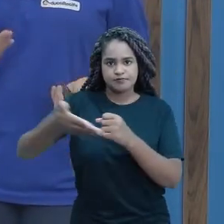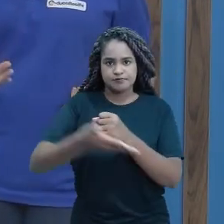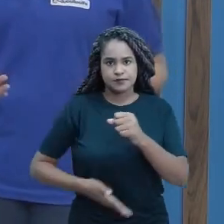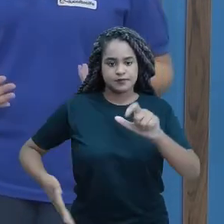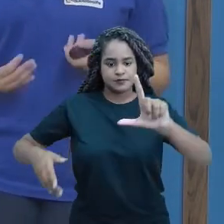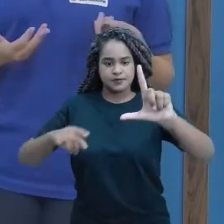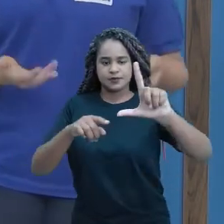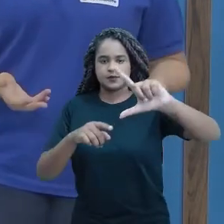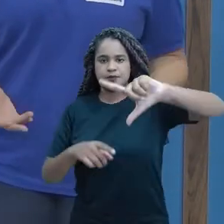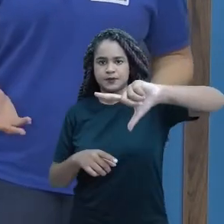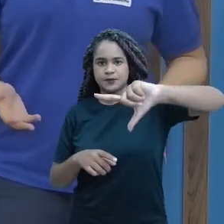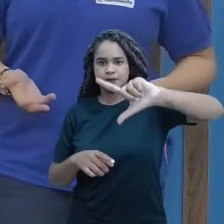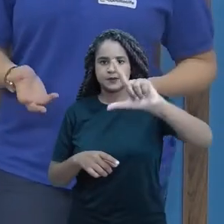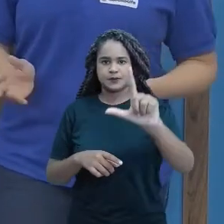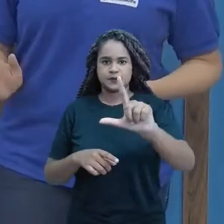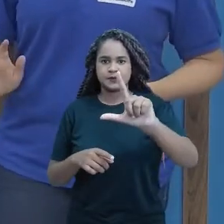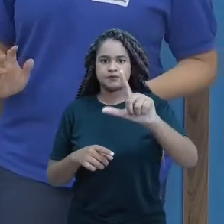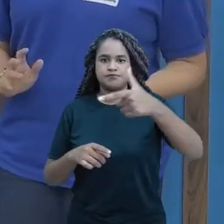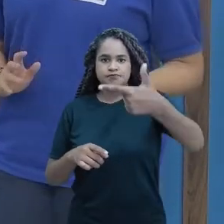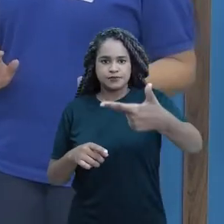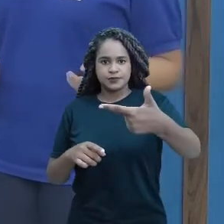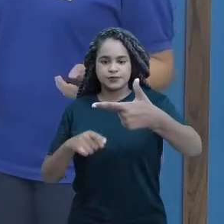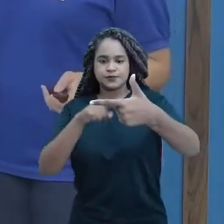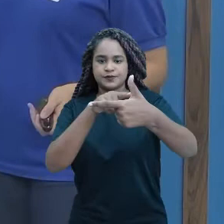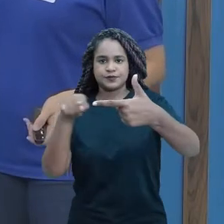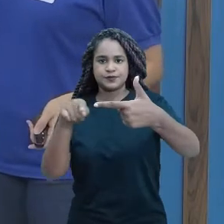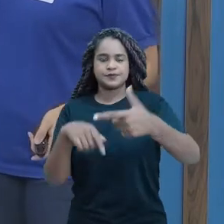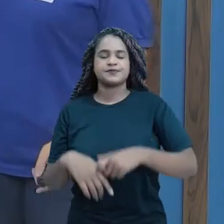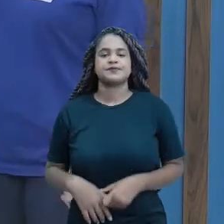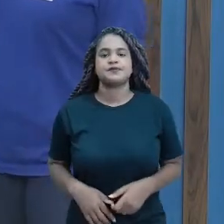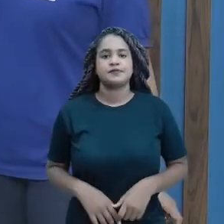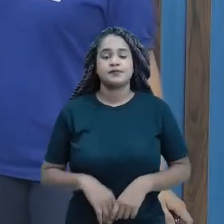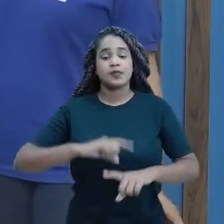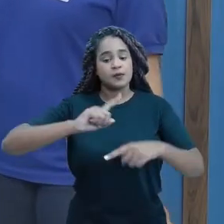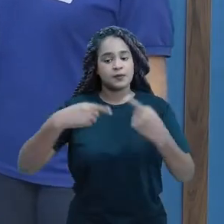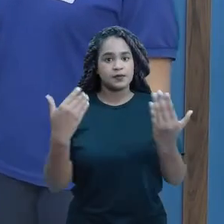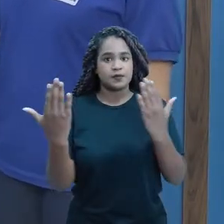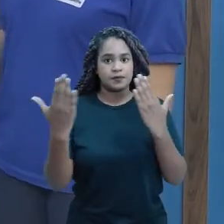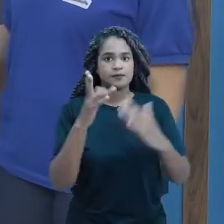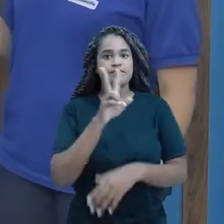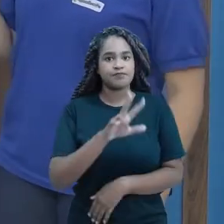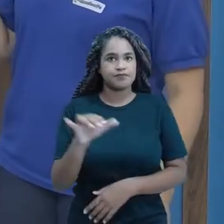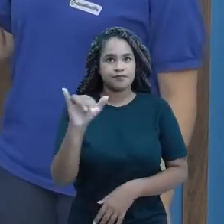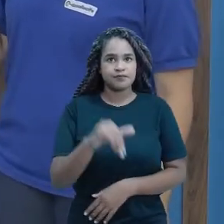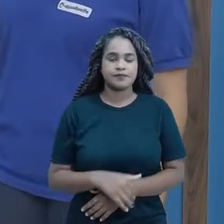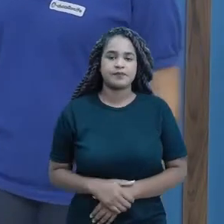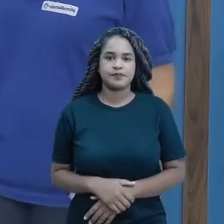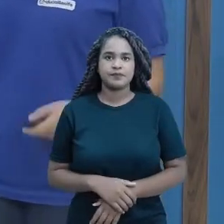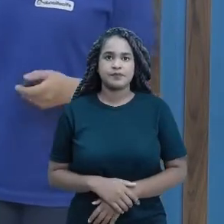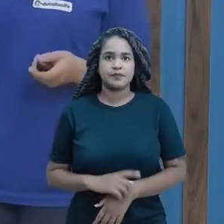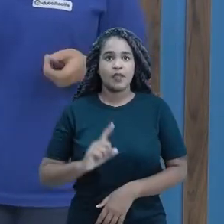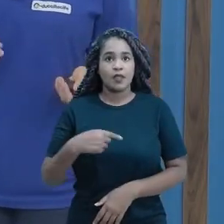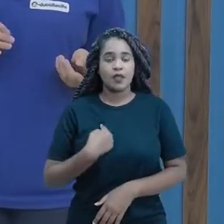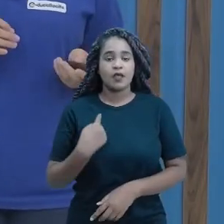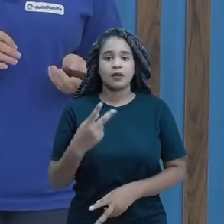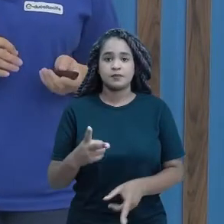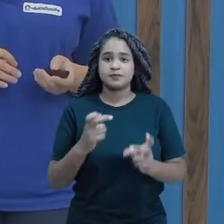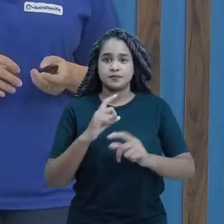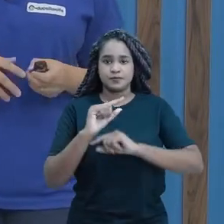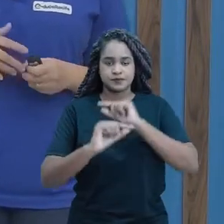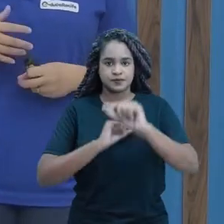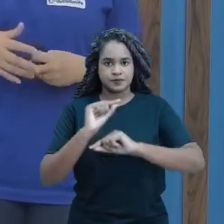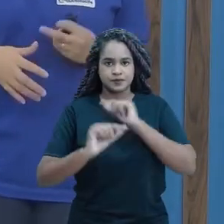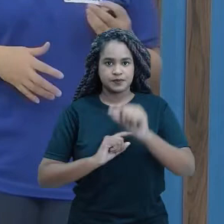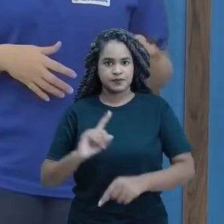vai comparar e dizer o motivo pelo qual a gente está trazendo desse jeito, né? Então, quando a gente observa o triângulo desse